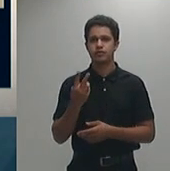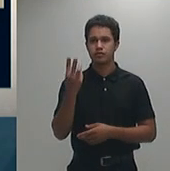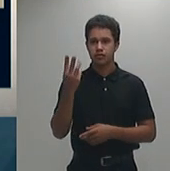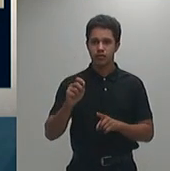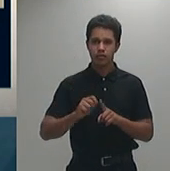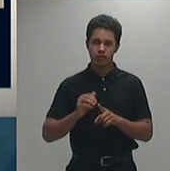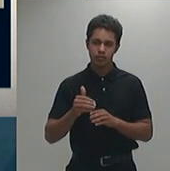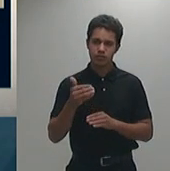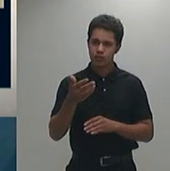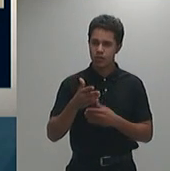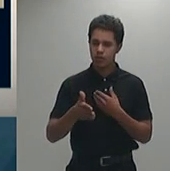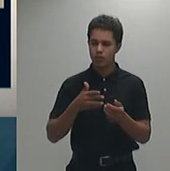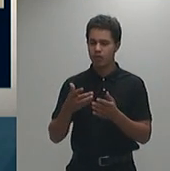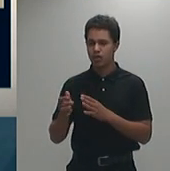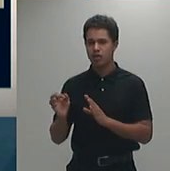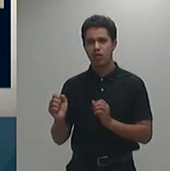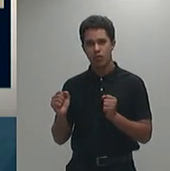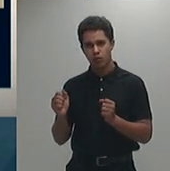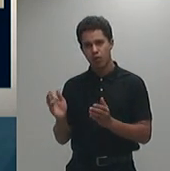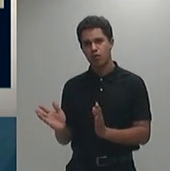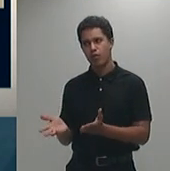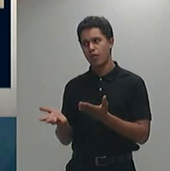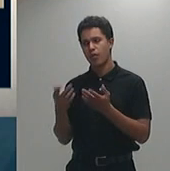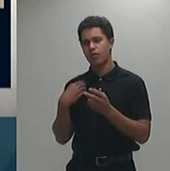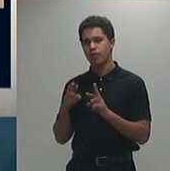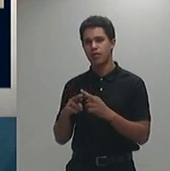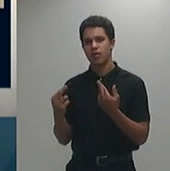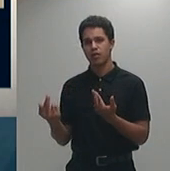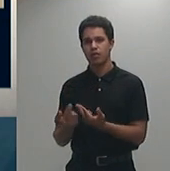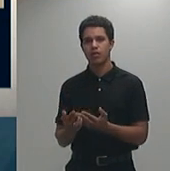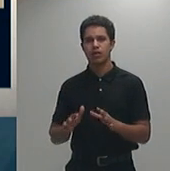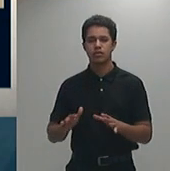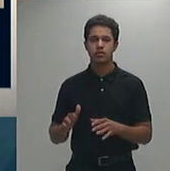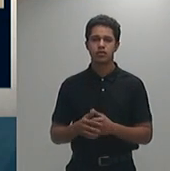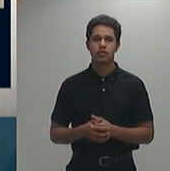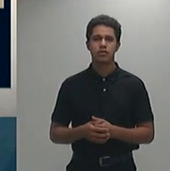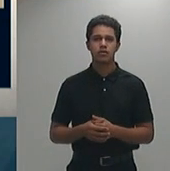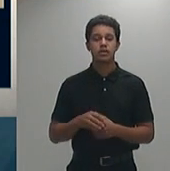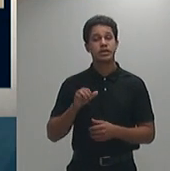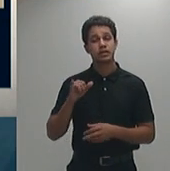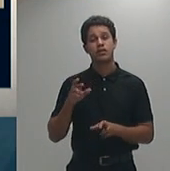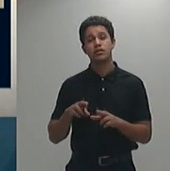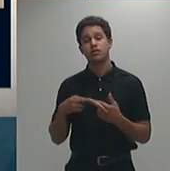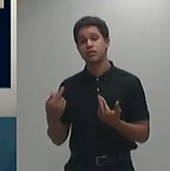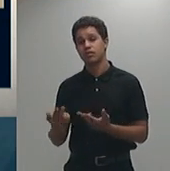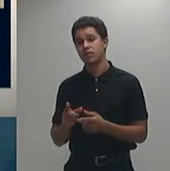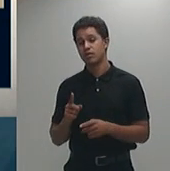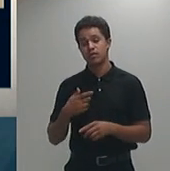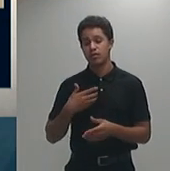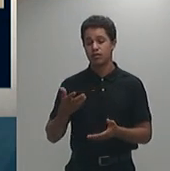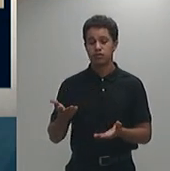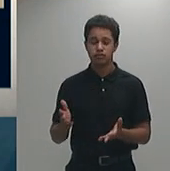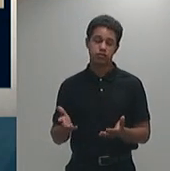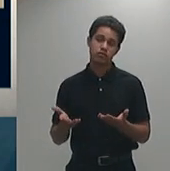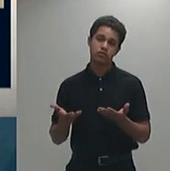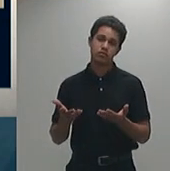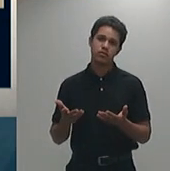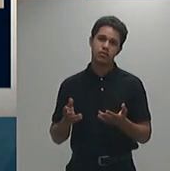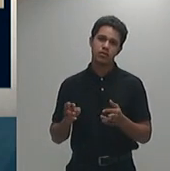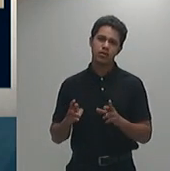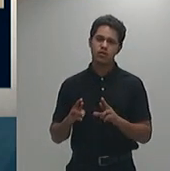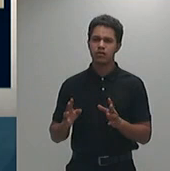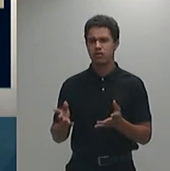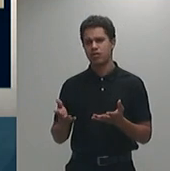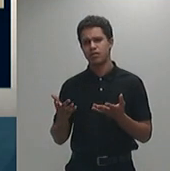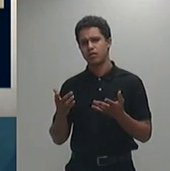acionista pode promover a ação social o símbolo se Assembleia deliberar por não promover a ação os seus ação social seja de